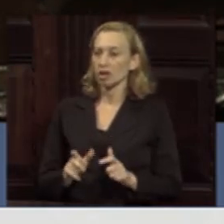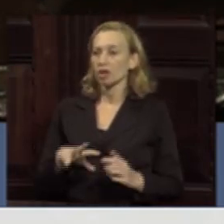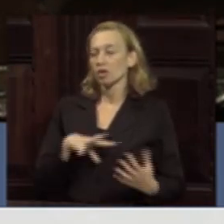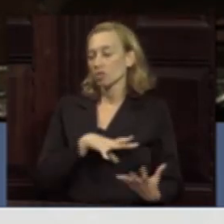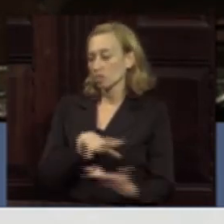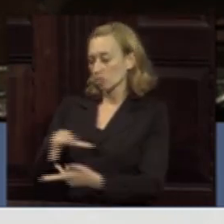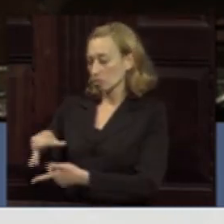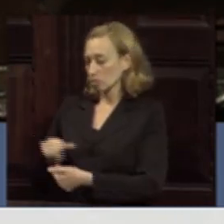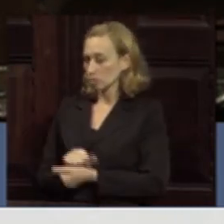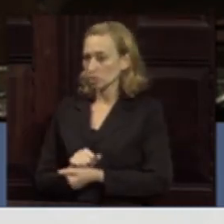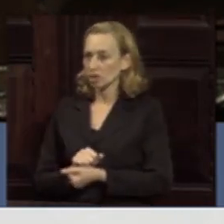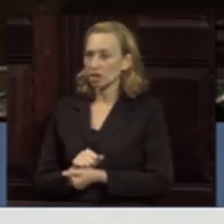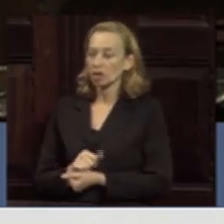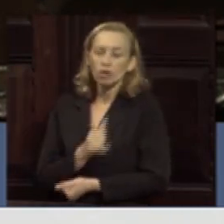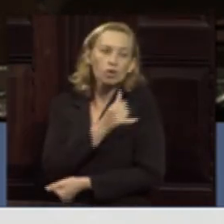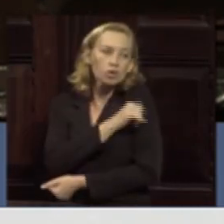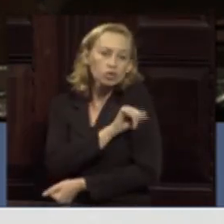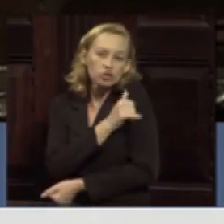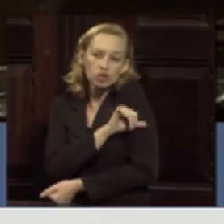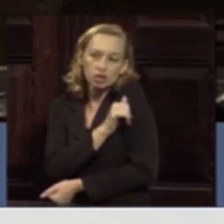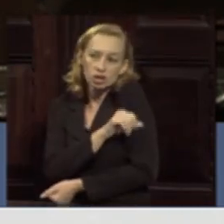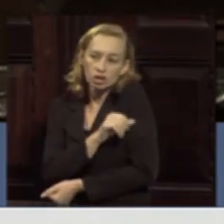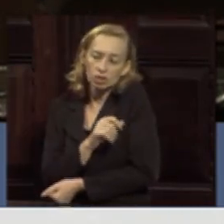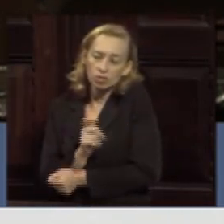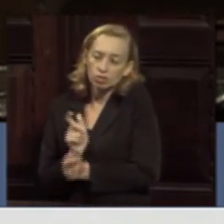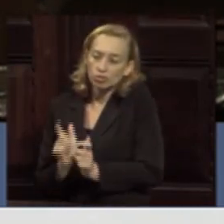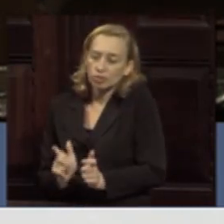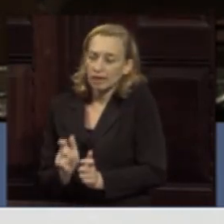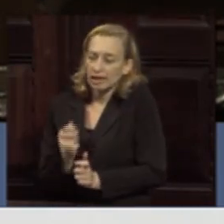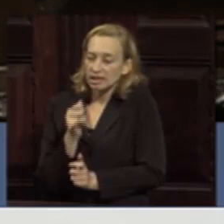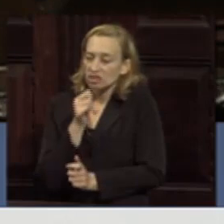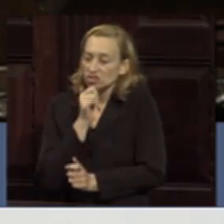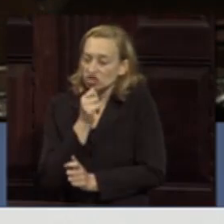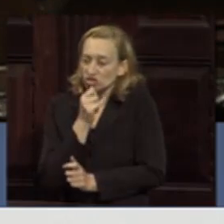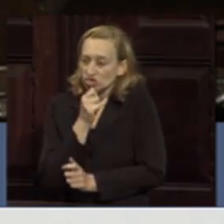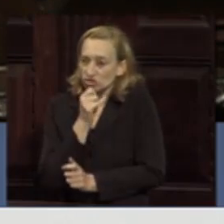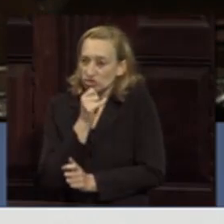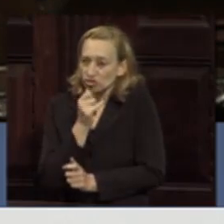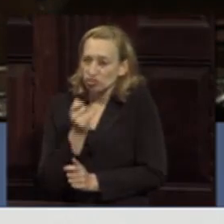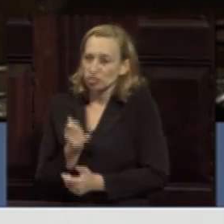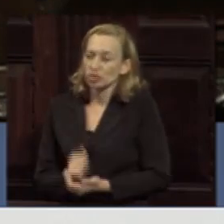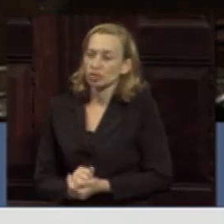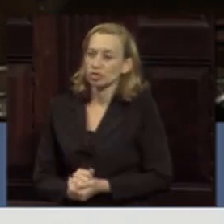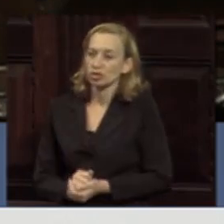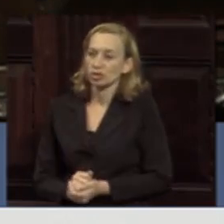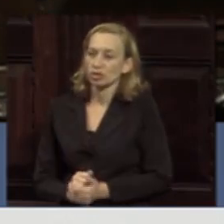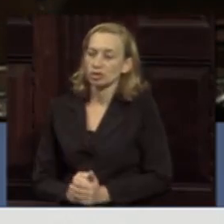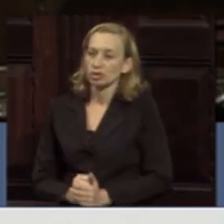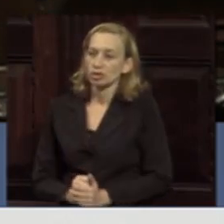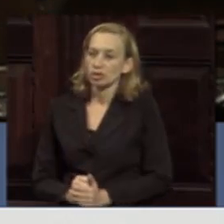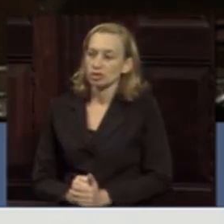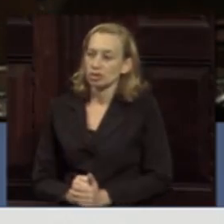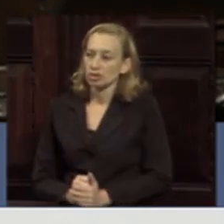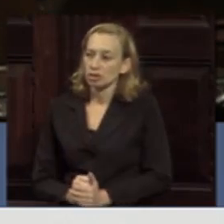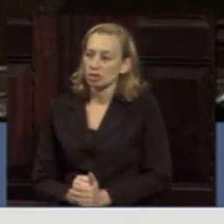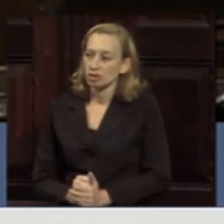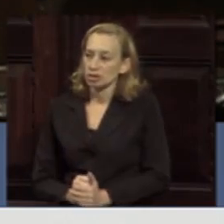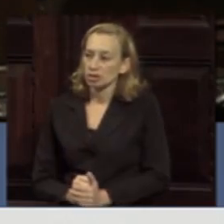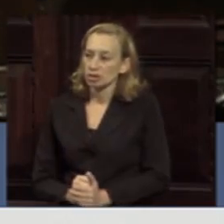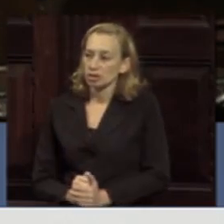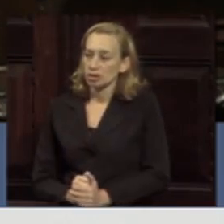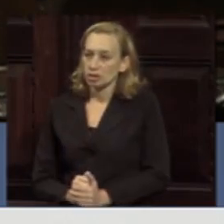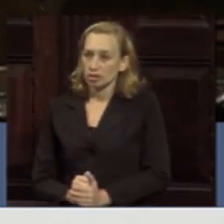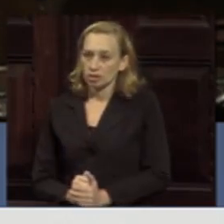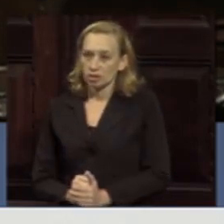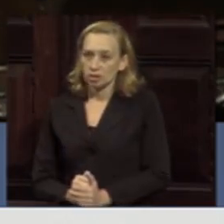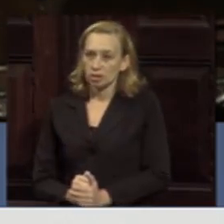tão desigual, tão desumano, tão discriminador. O seu exemplo serve como elemento para manter